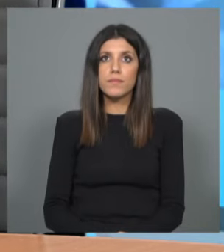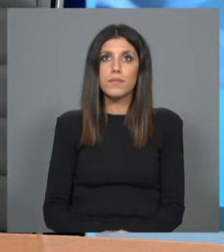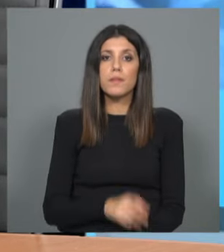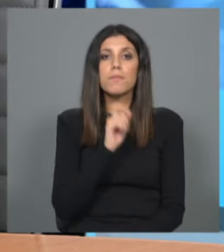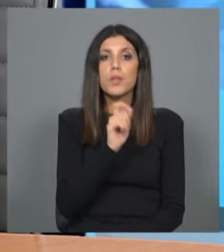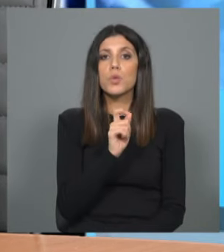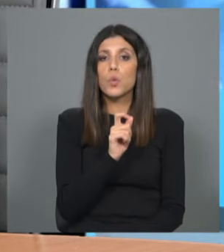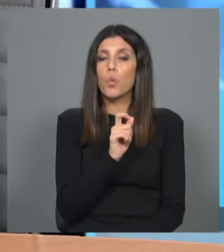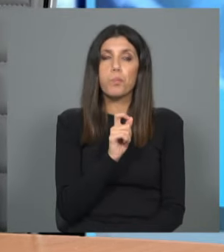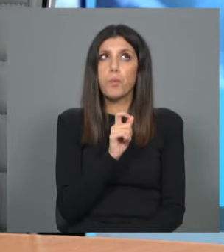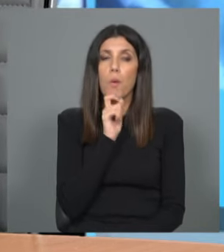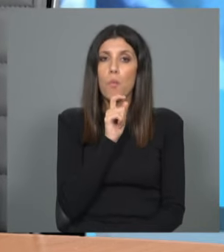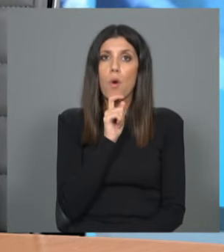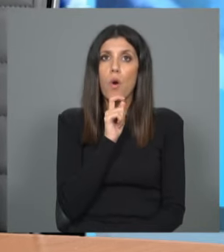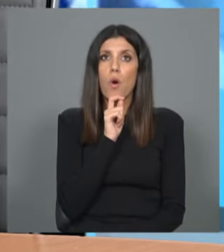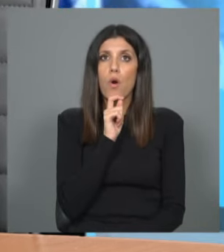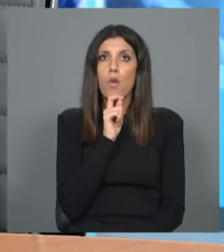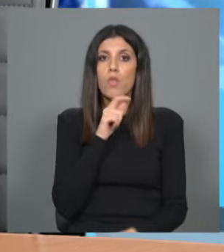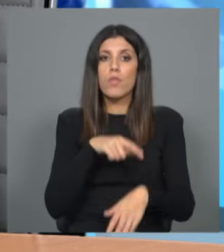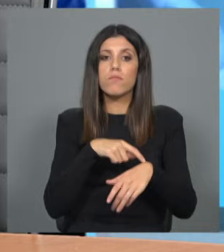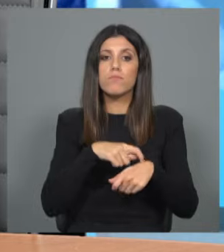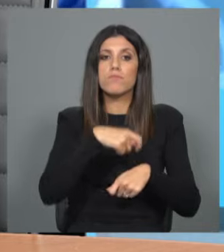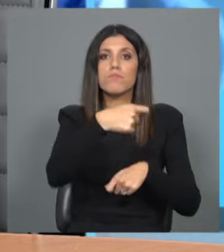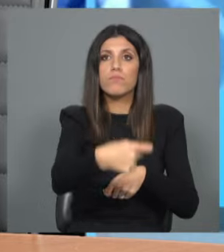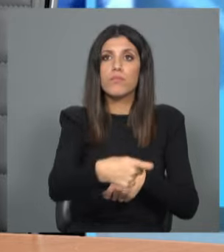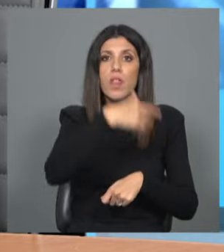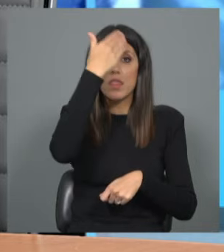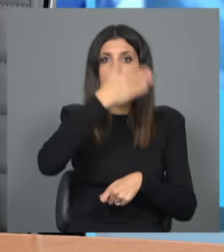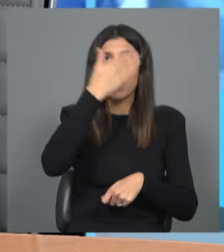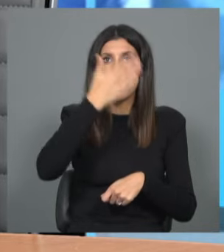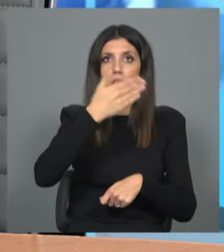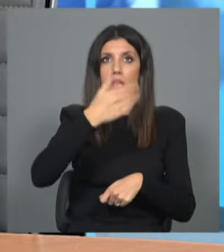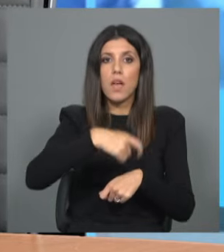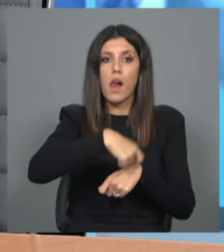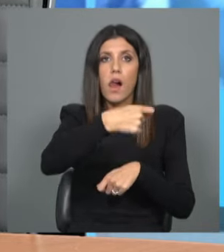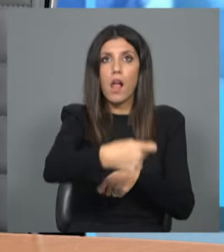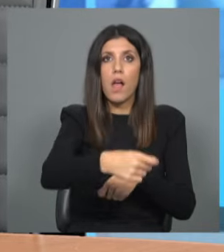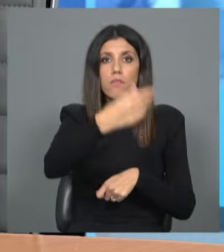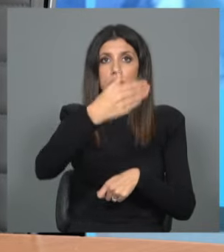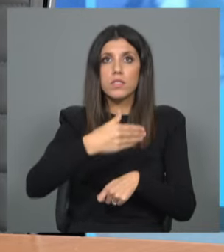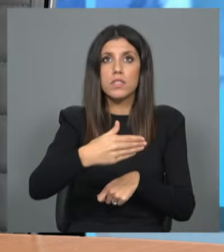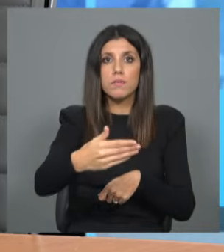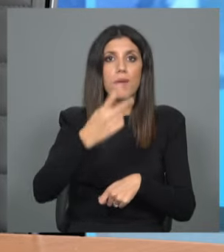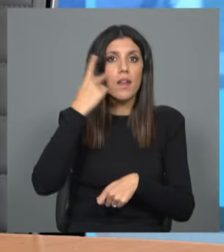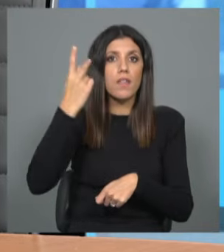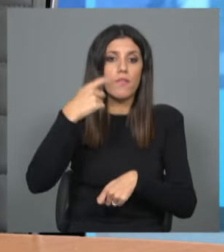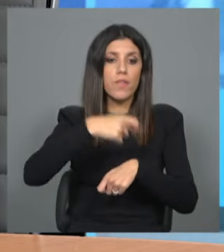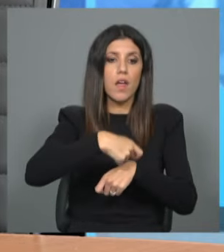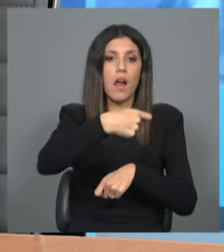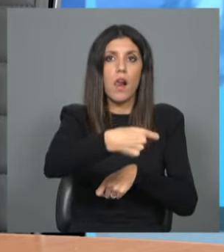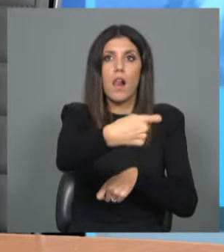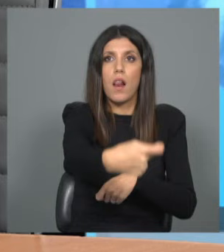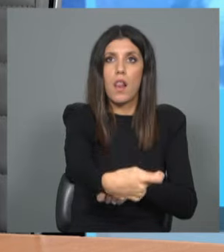horas, pode ir até dias ou semanas de vida que